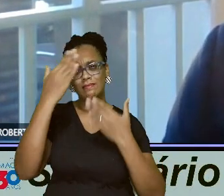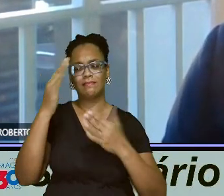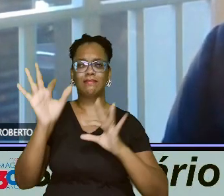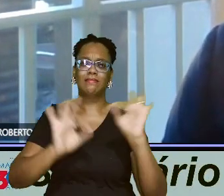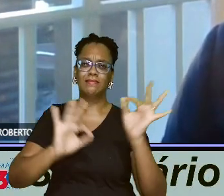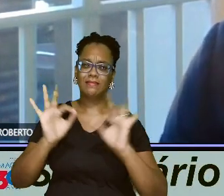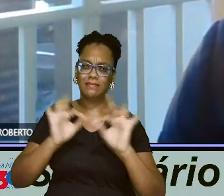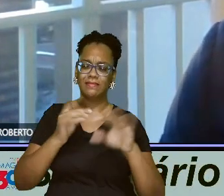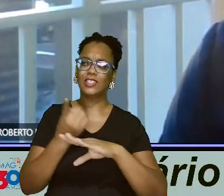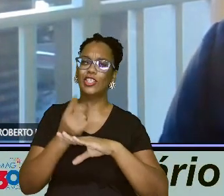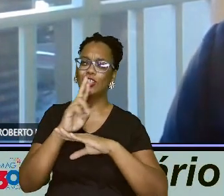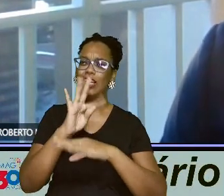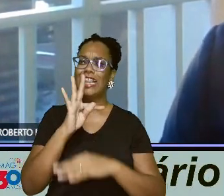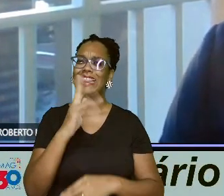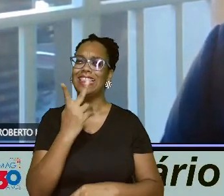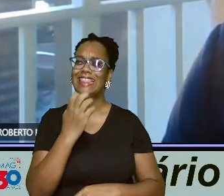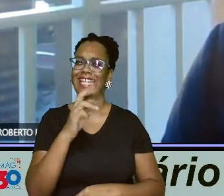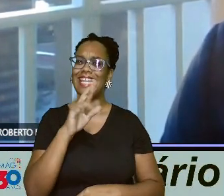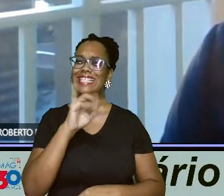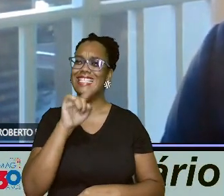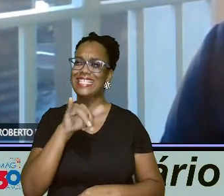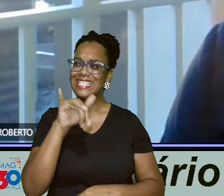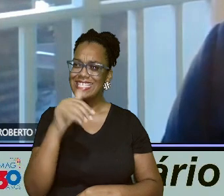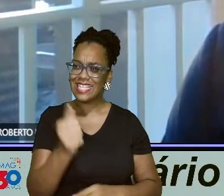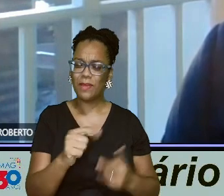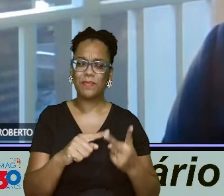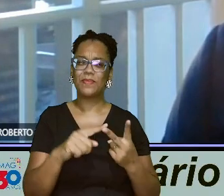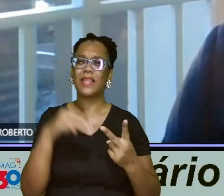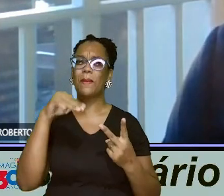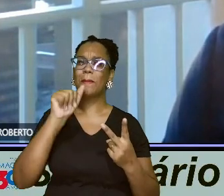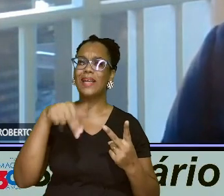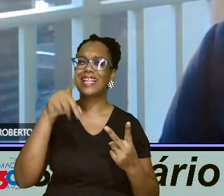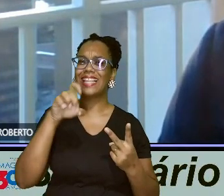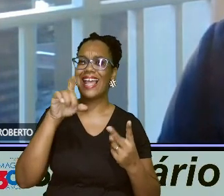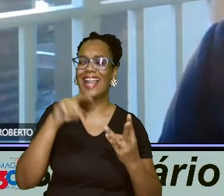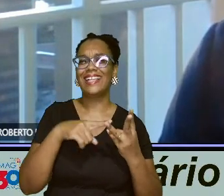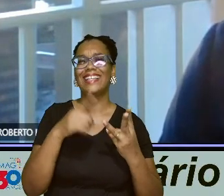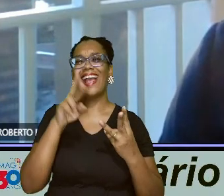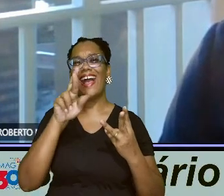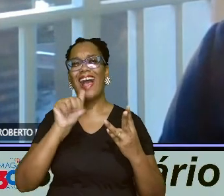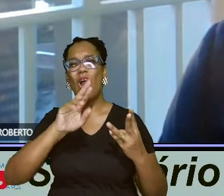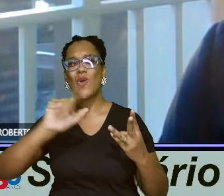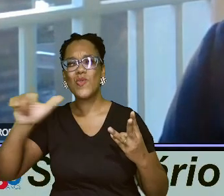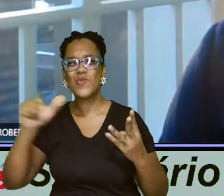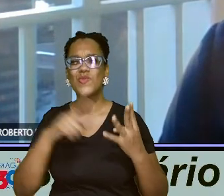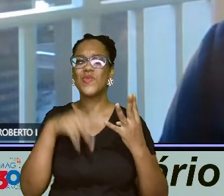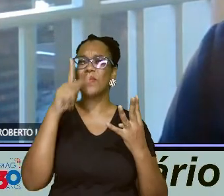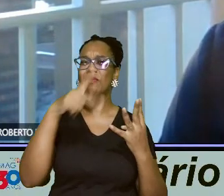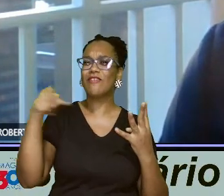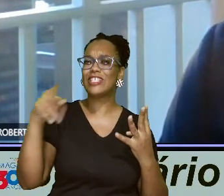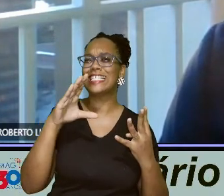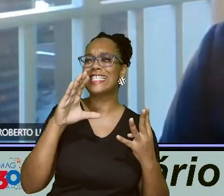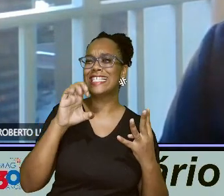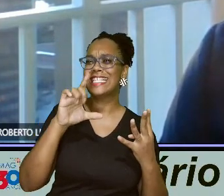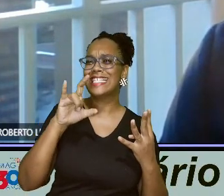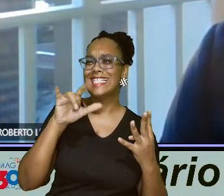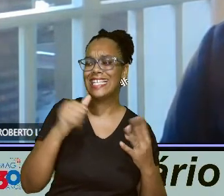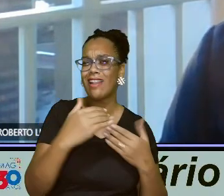doutor Lunardelli, o Raul, a professora Cecília, que foi realmente a nossa grande orientadora,